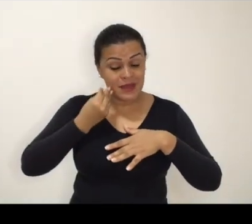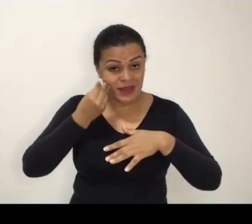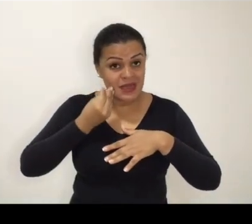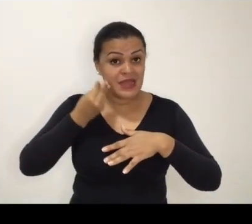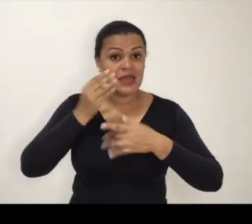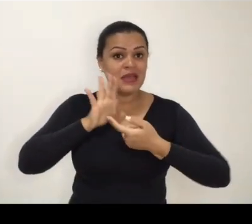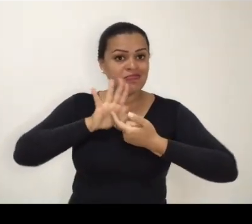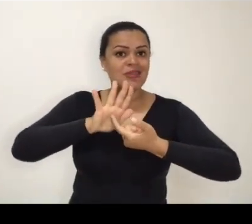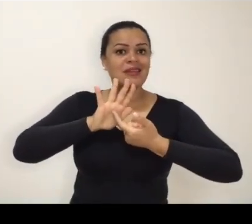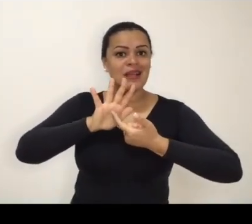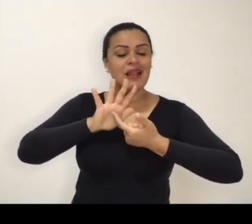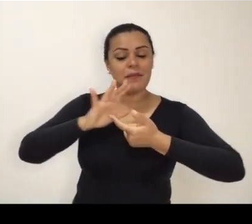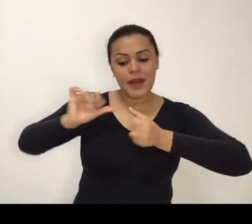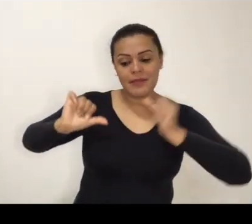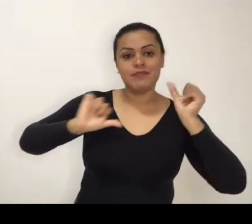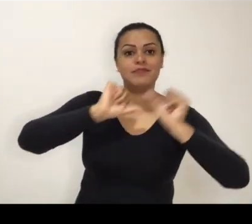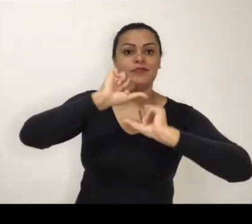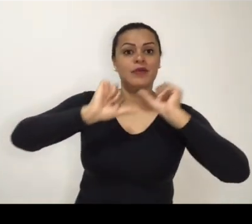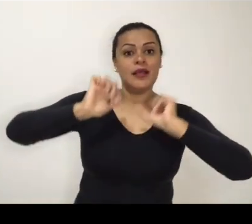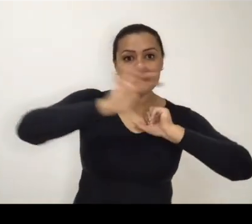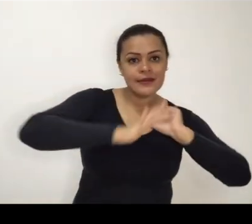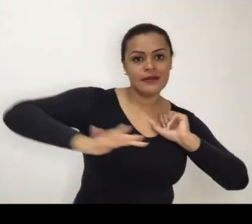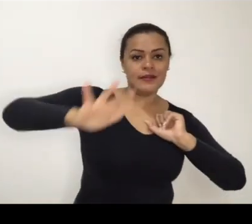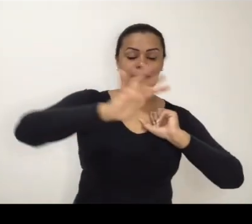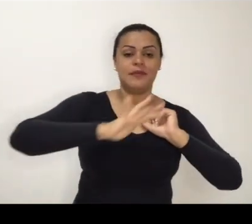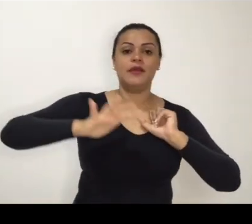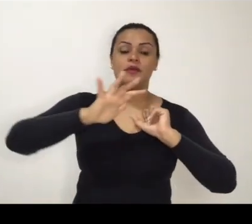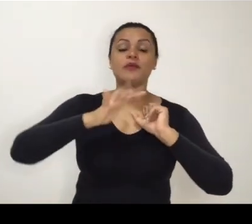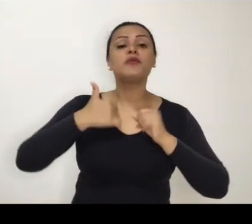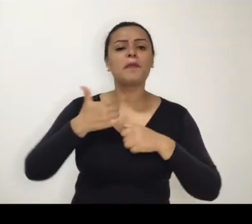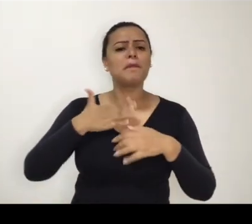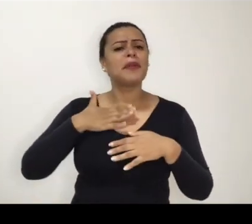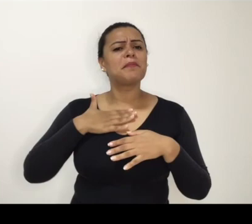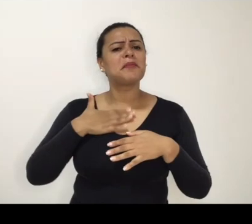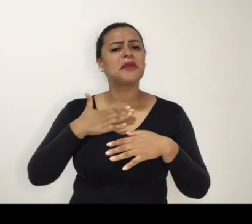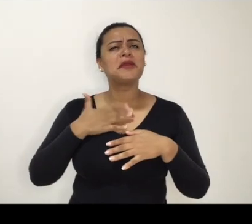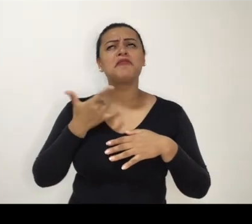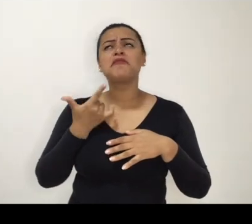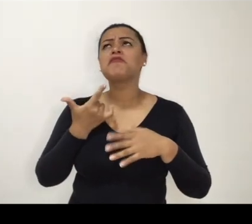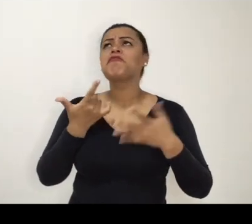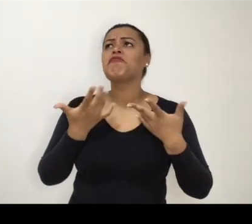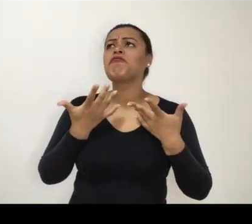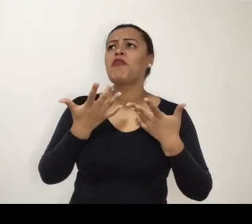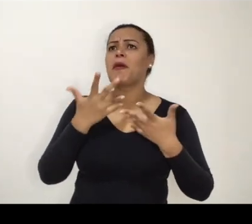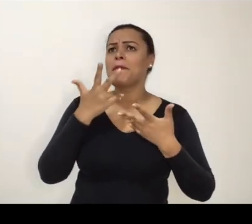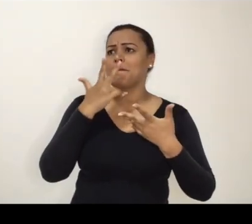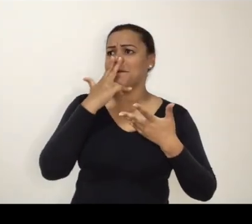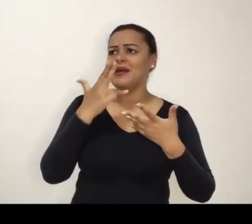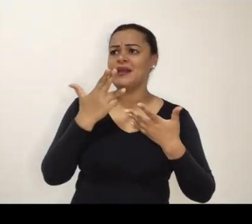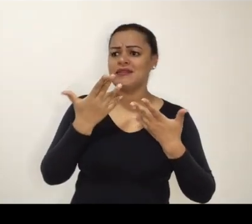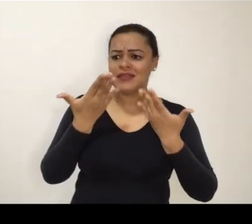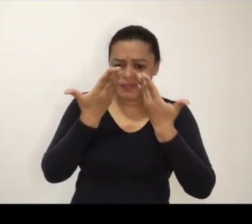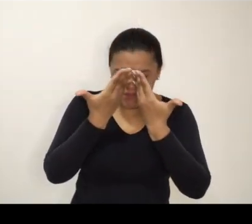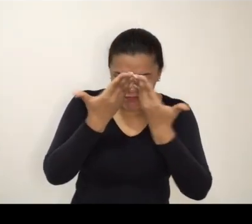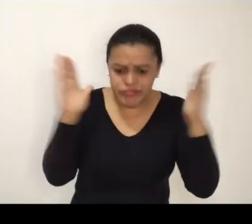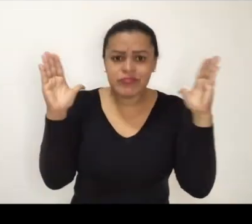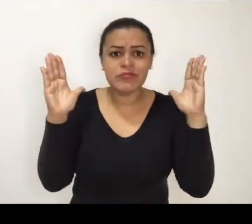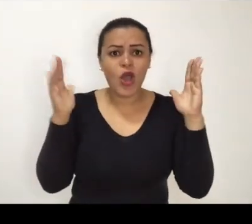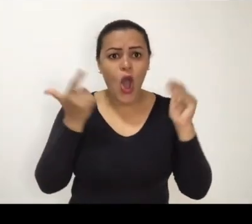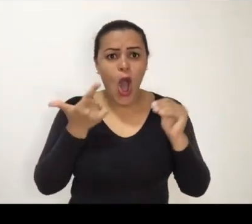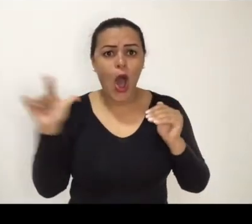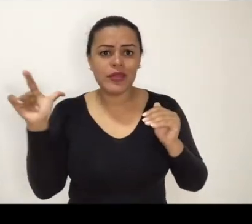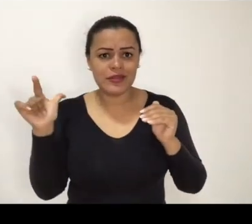esses espaços. Então, para mim, foi uma outra lacuna que se abre, né? Até então atuando de outras